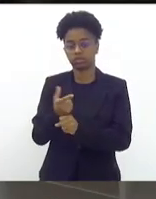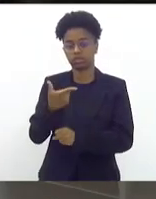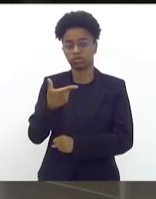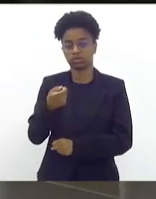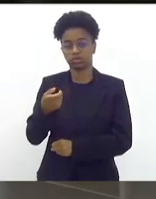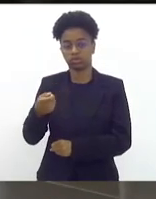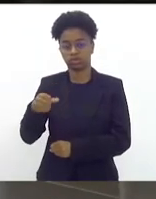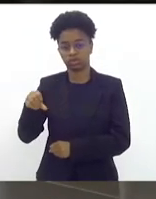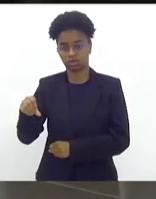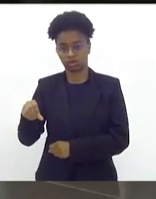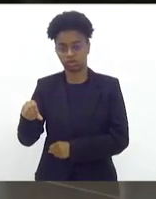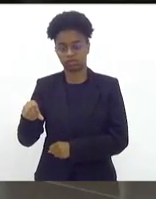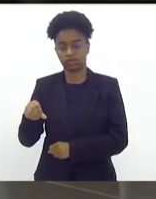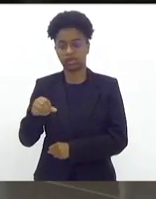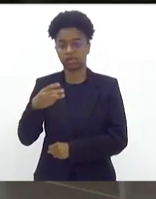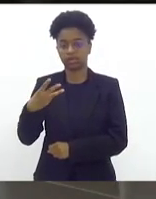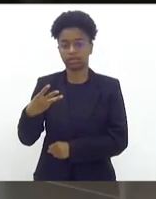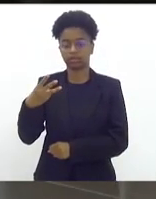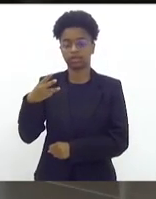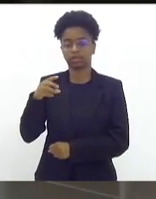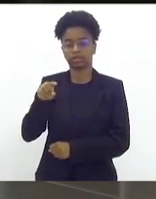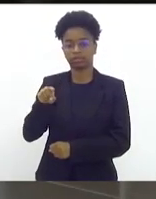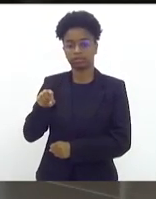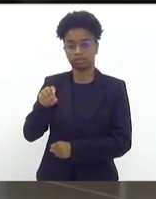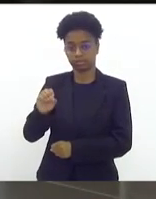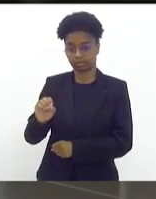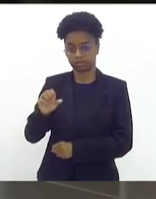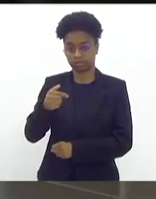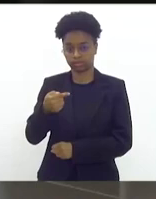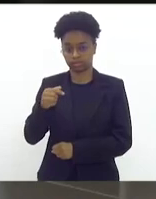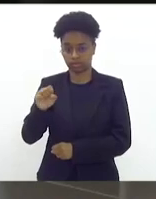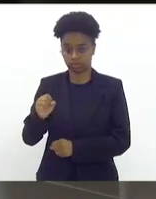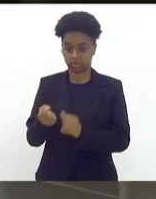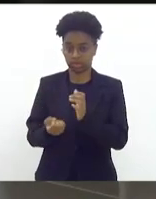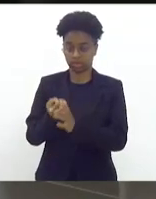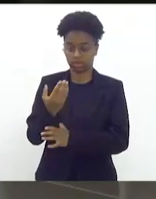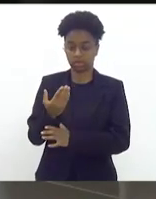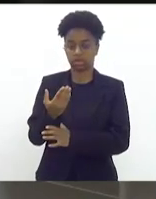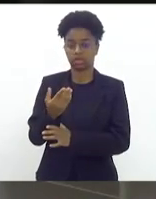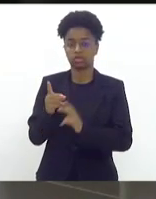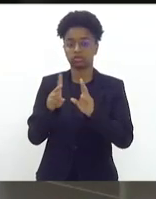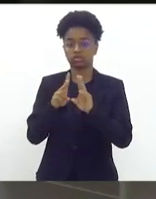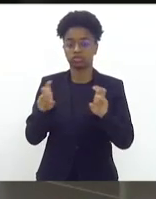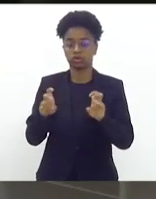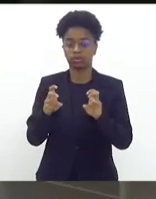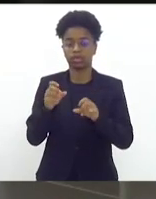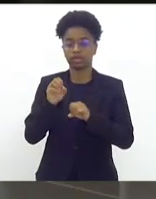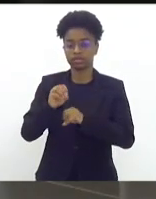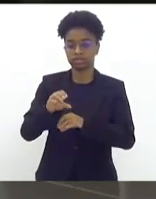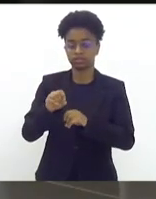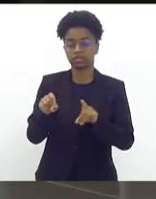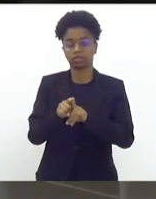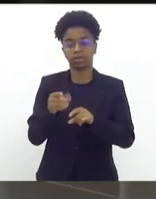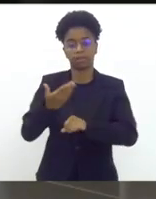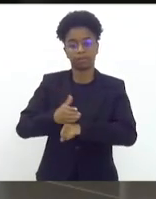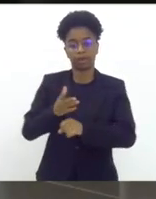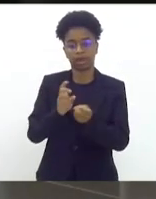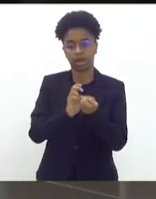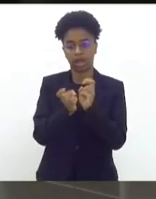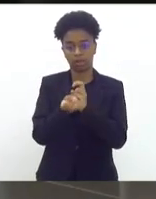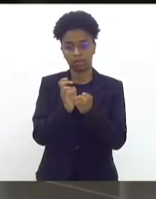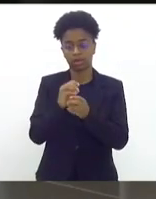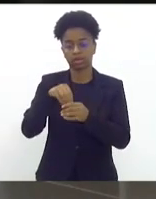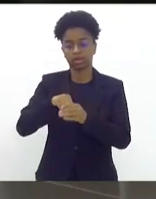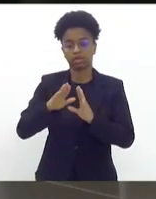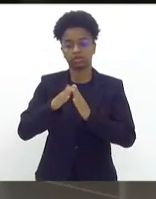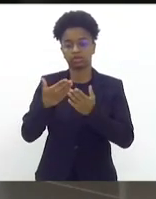Lei 3.778 de 15 de março de 2002 e dispõe sobre o ensino e a prática da capoeira nas atividades